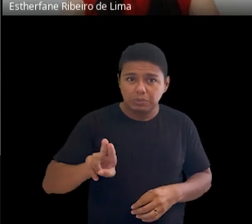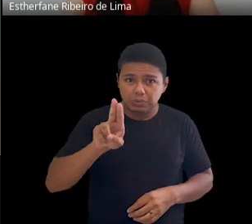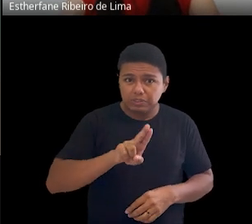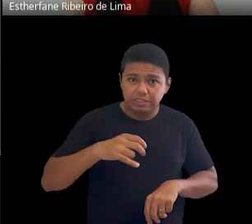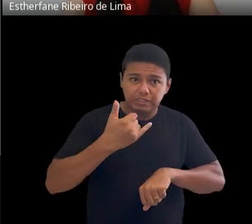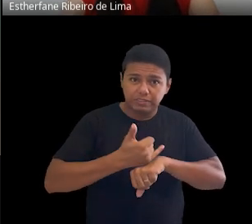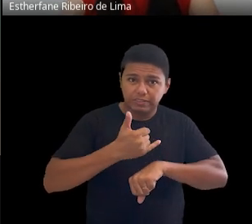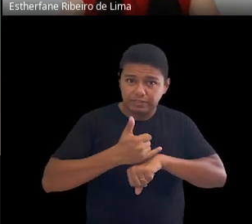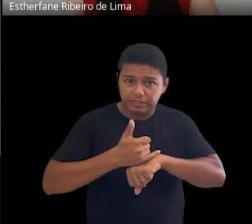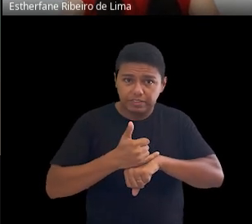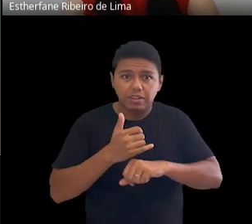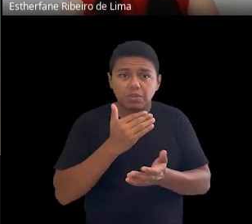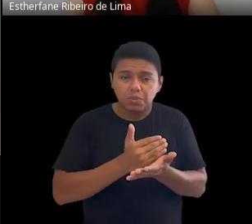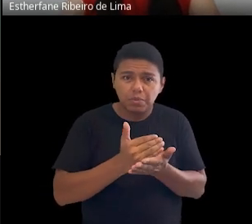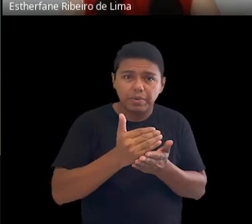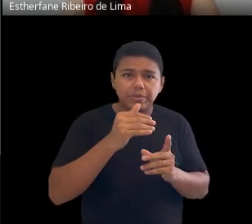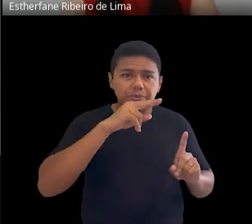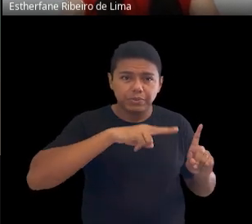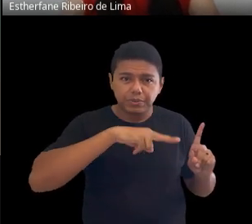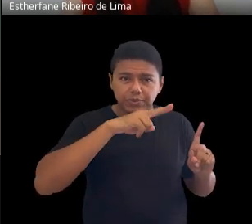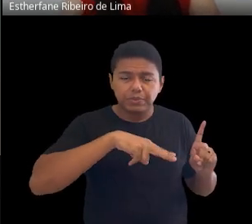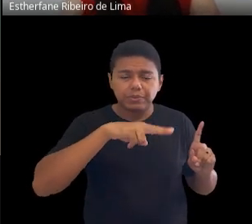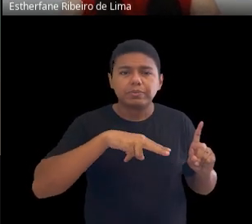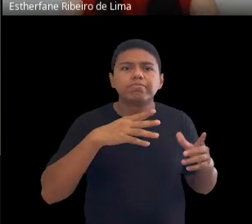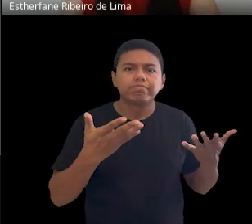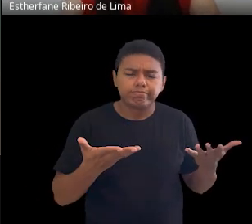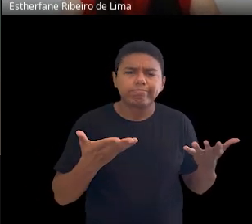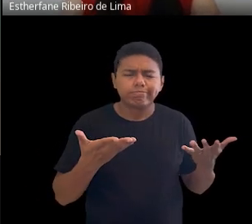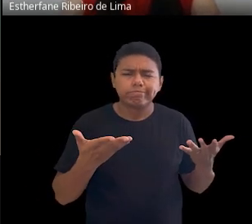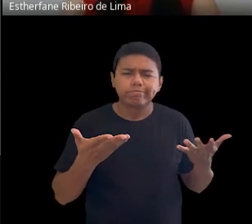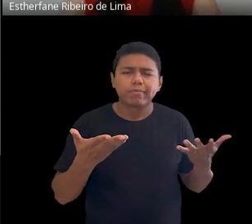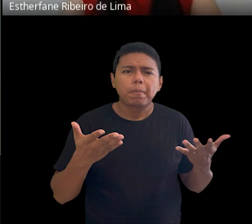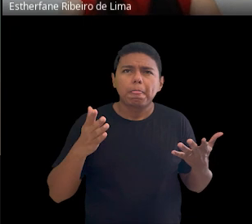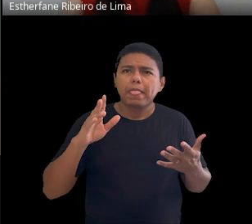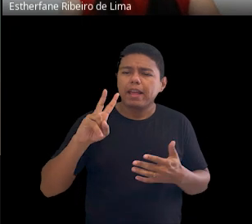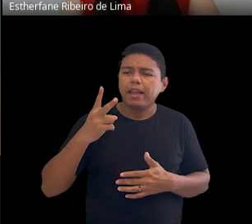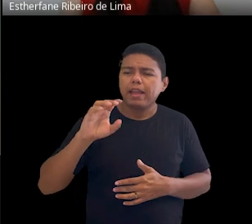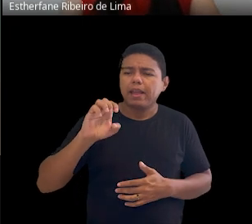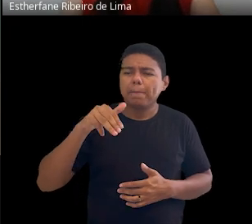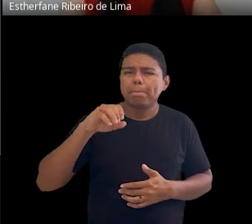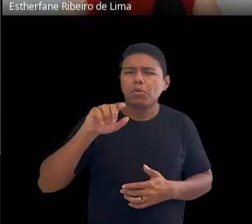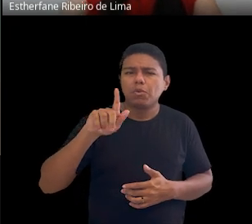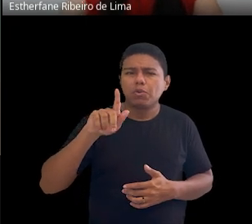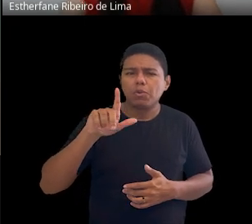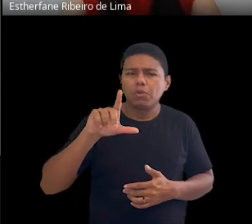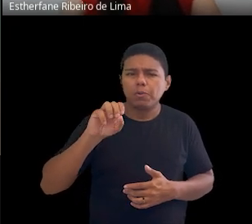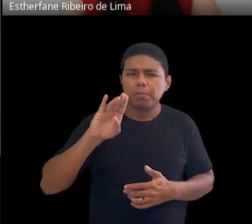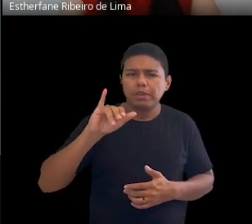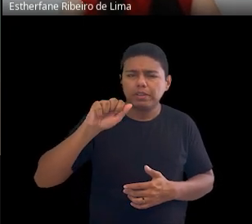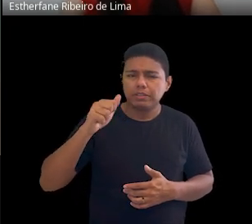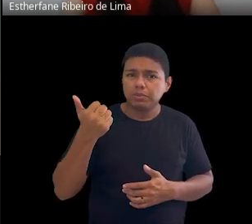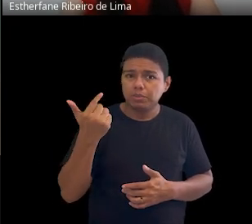ferroso, se iniciou o pré-natal com hemoglobina de 12, não precisa passar a suplementação de